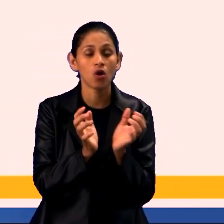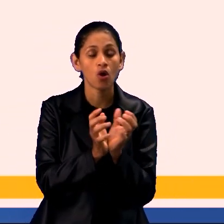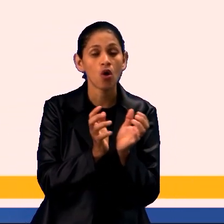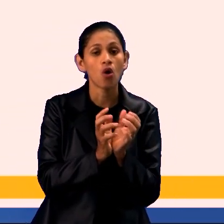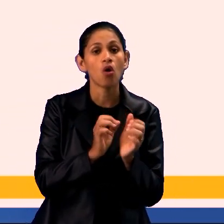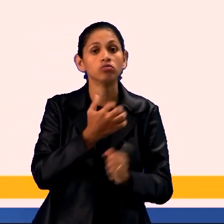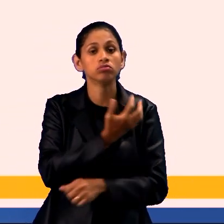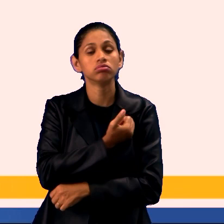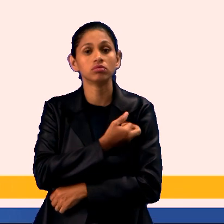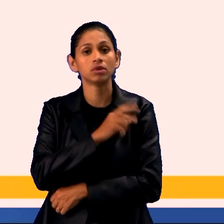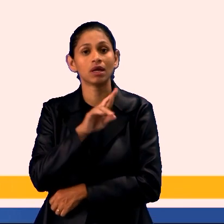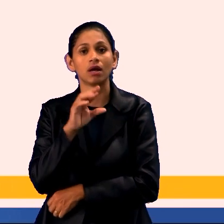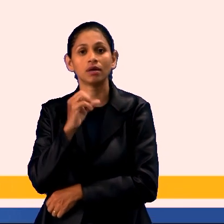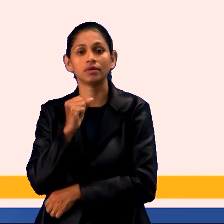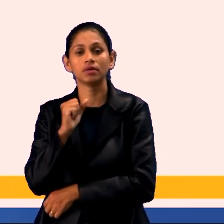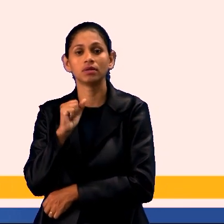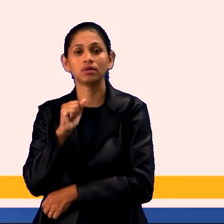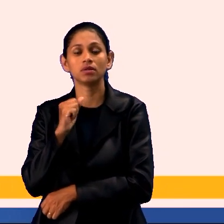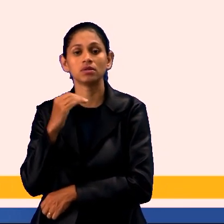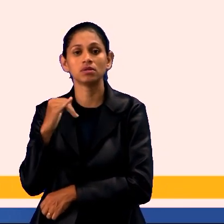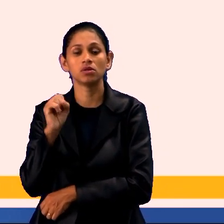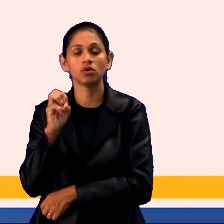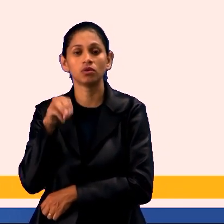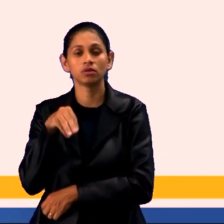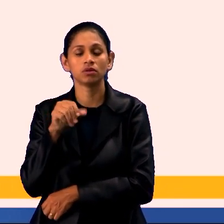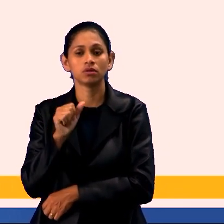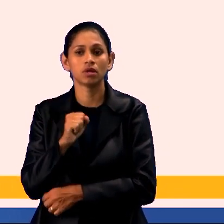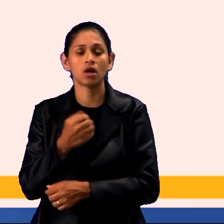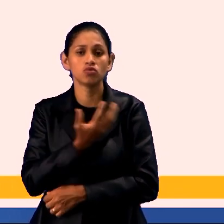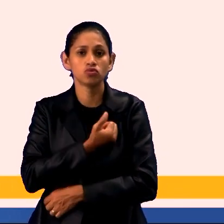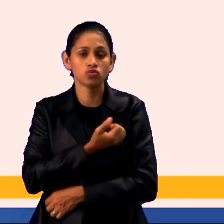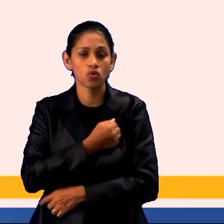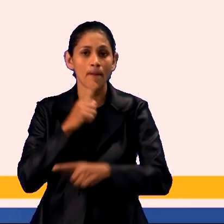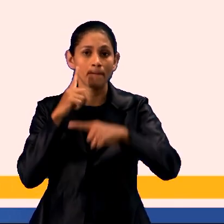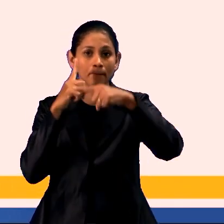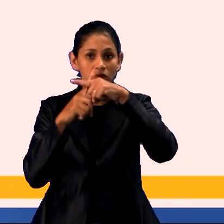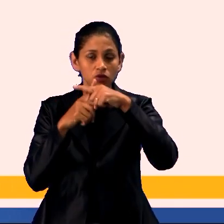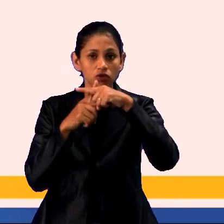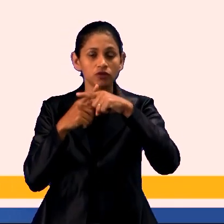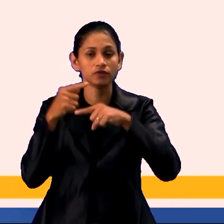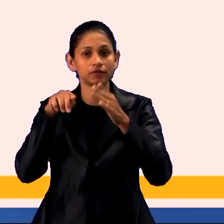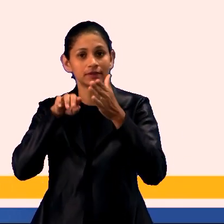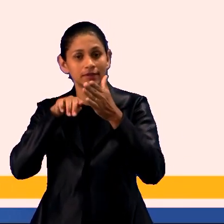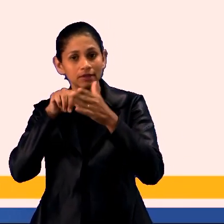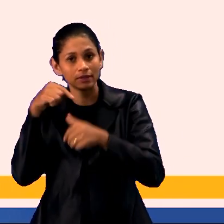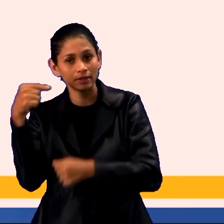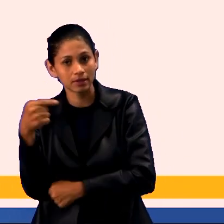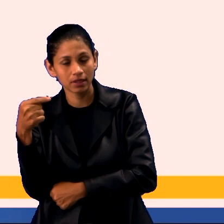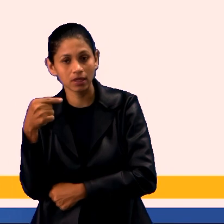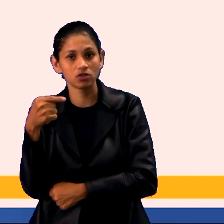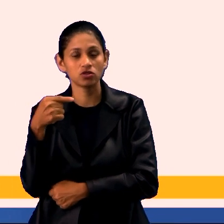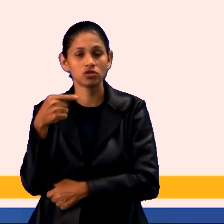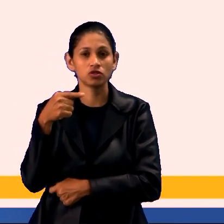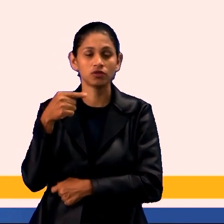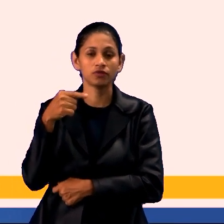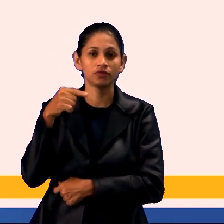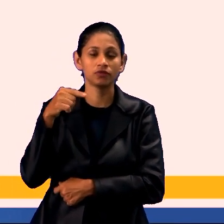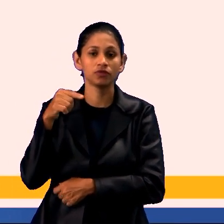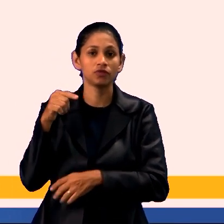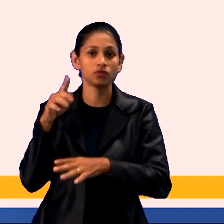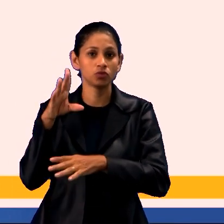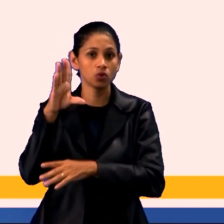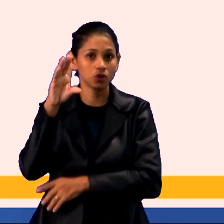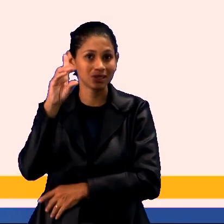números racionais os números positivos, negativos, decimais, frações e